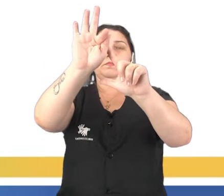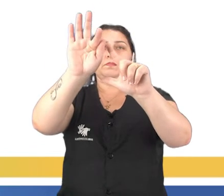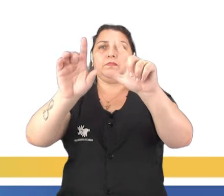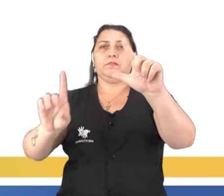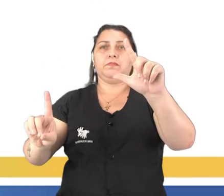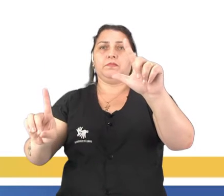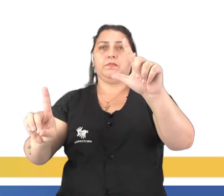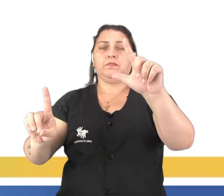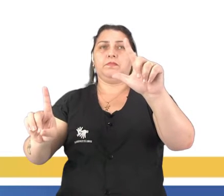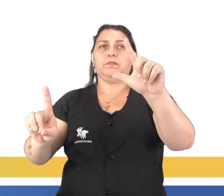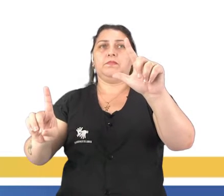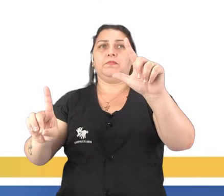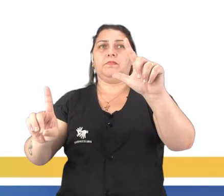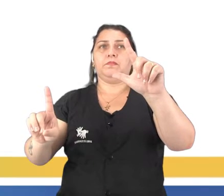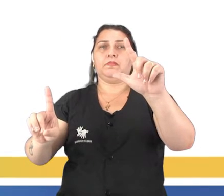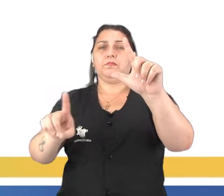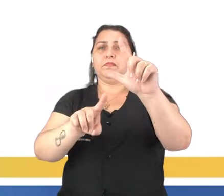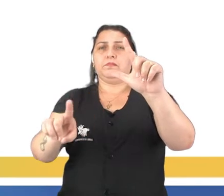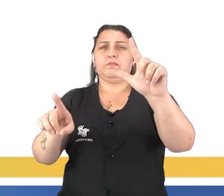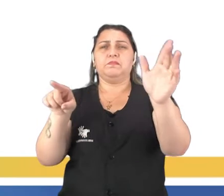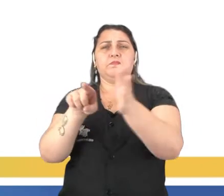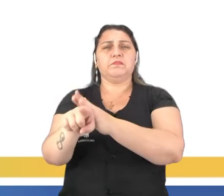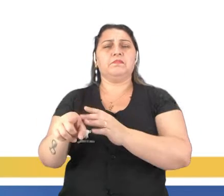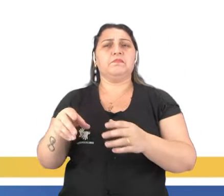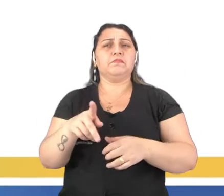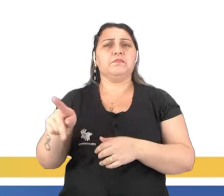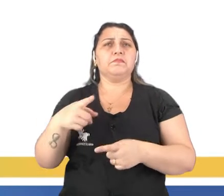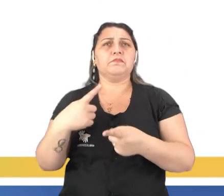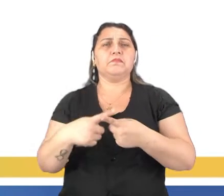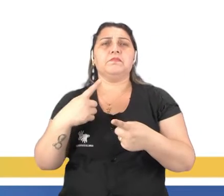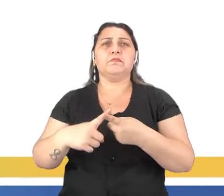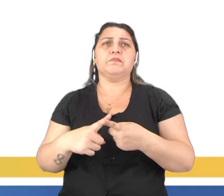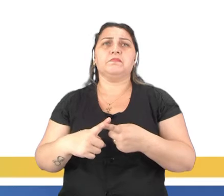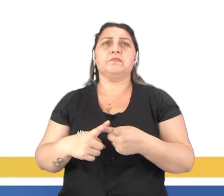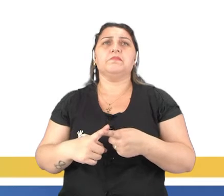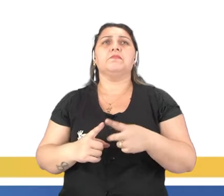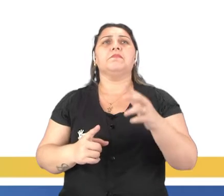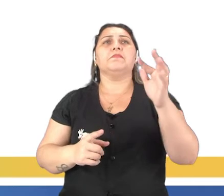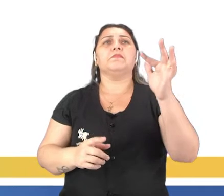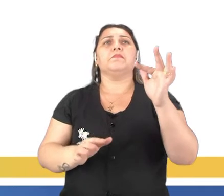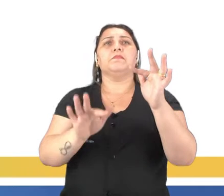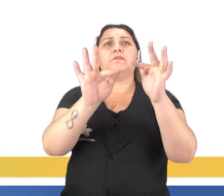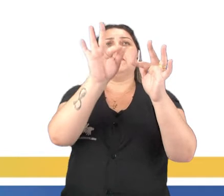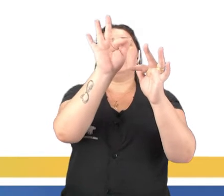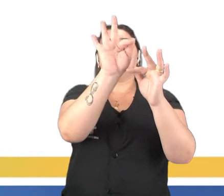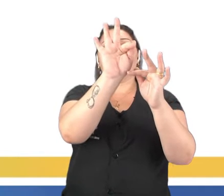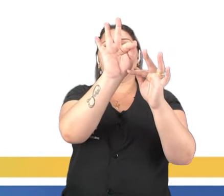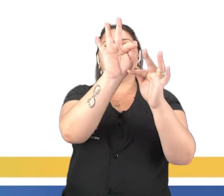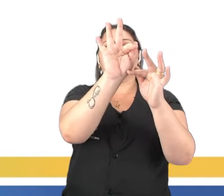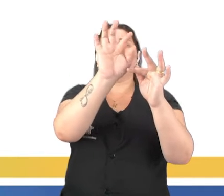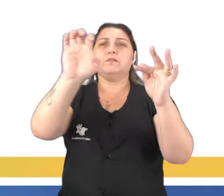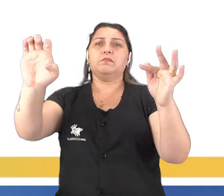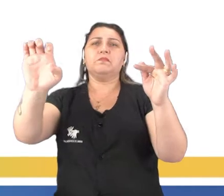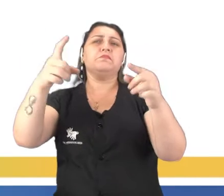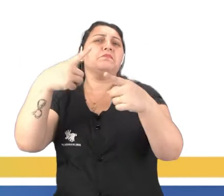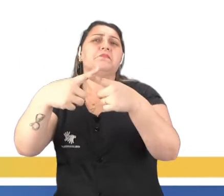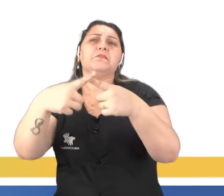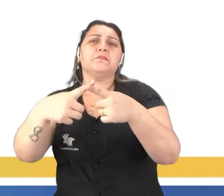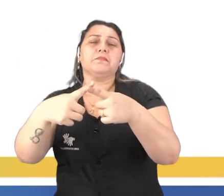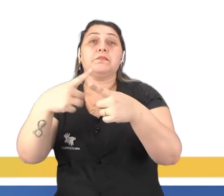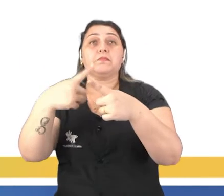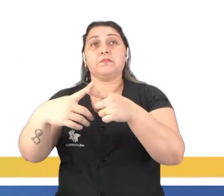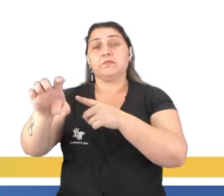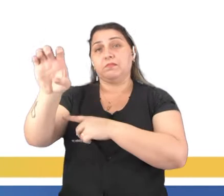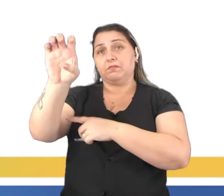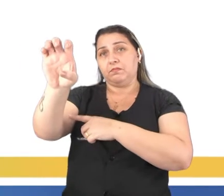e agora de F até D. Aí você se pergunta, professora, por que eu não tracei um que vai de F até E? Bom, porque